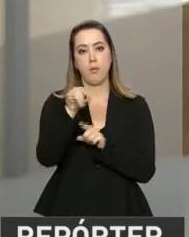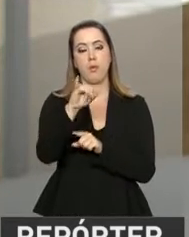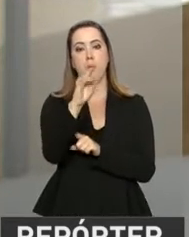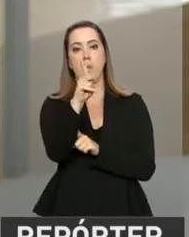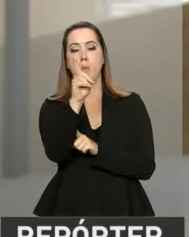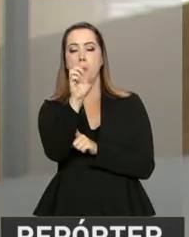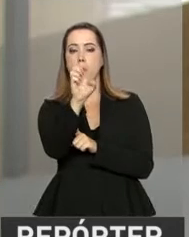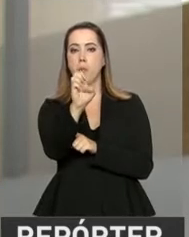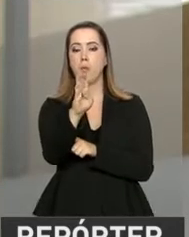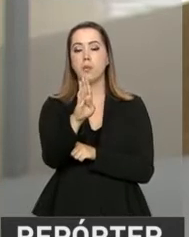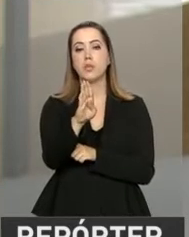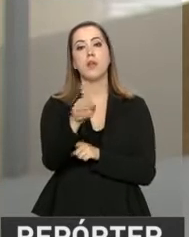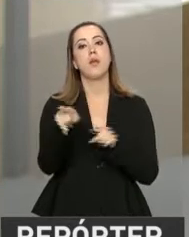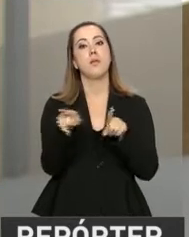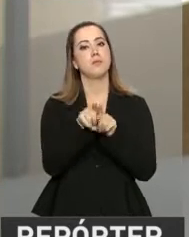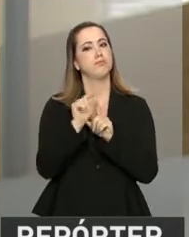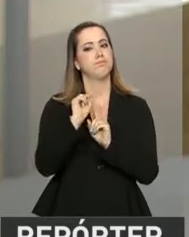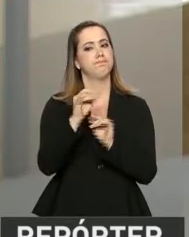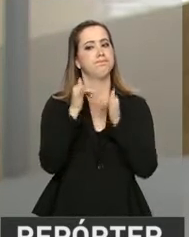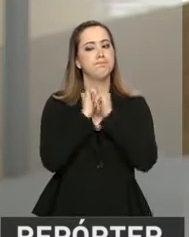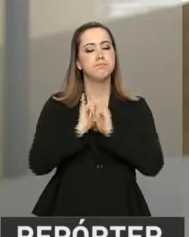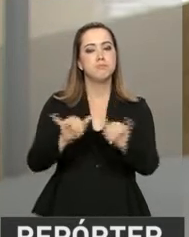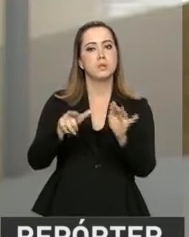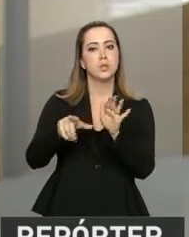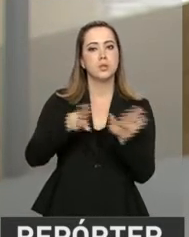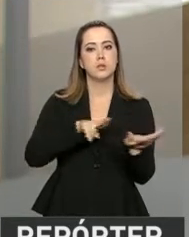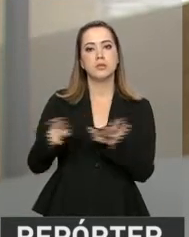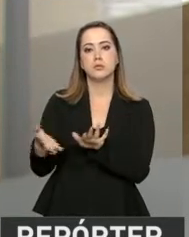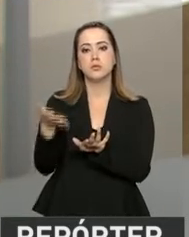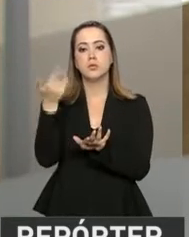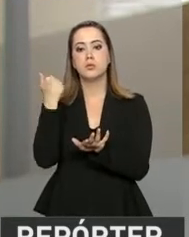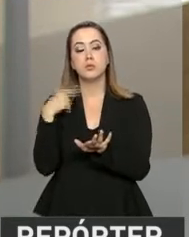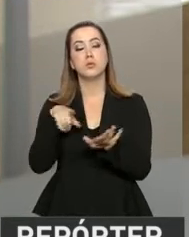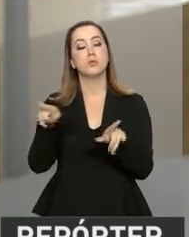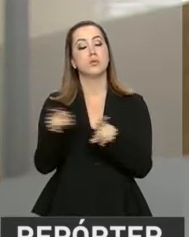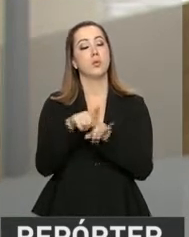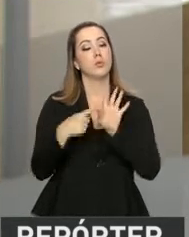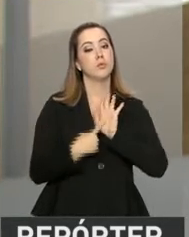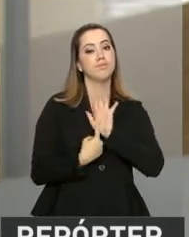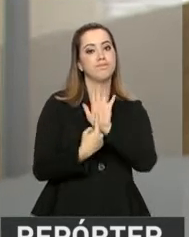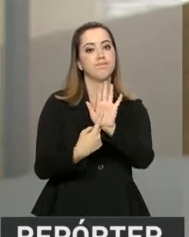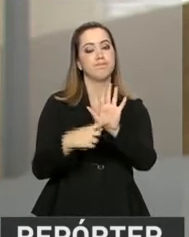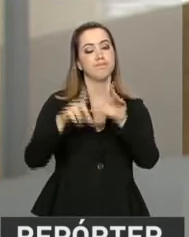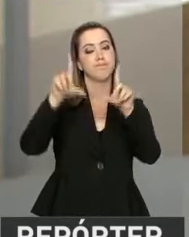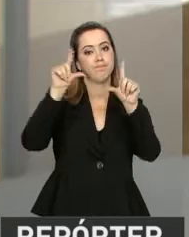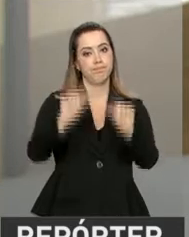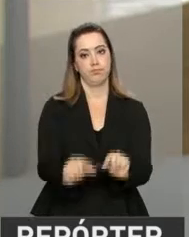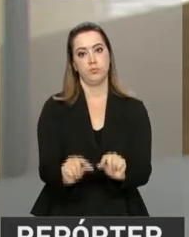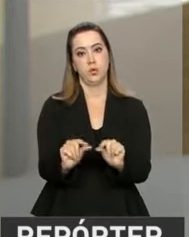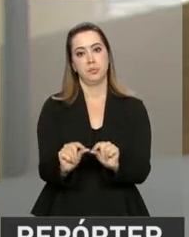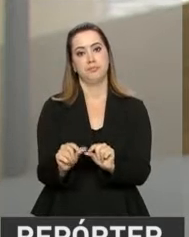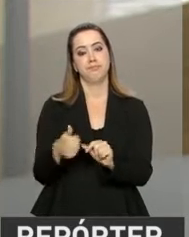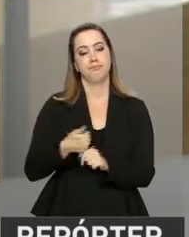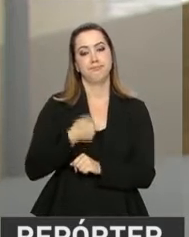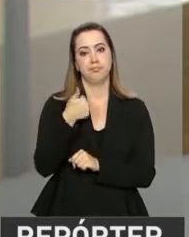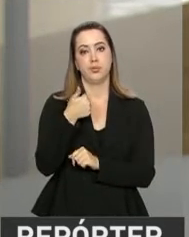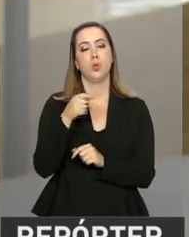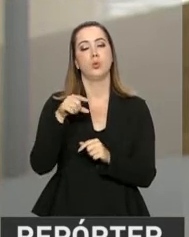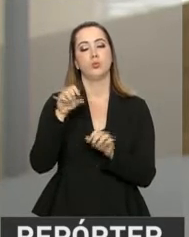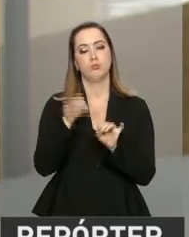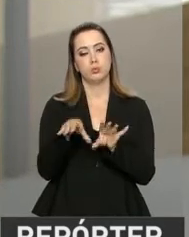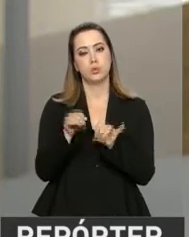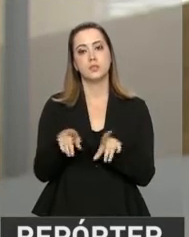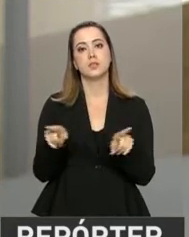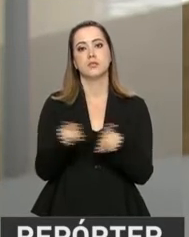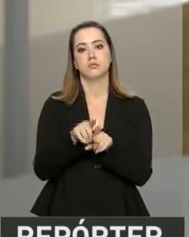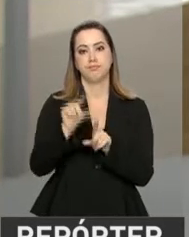da Educação Básica que foi divulgado semana passada pelo Ministério da Educação e que mostra uma queda na qualidade do ensino entre